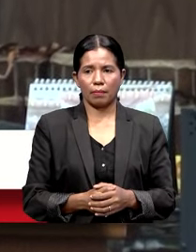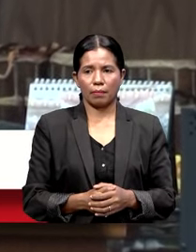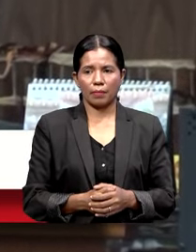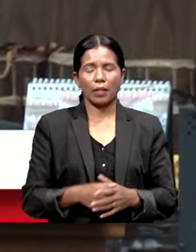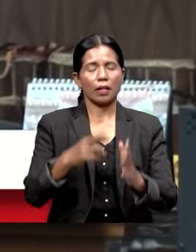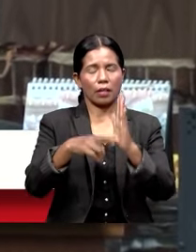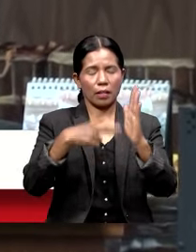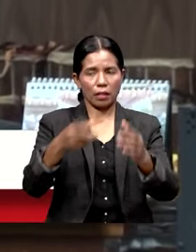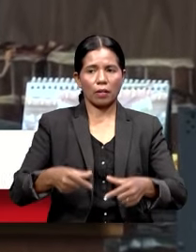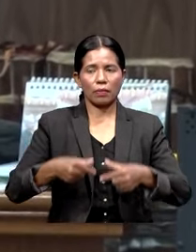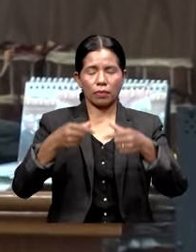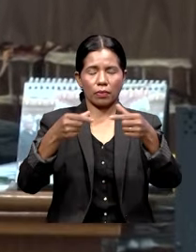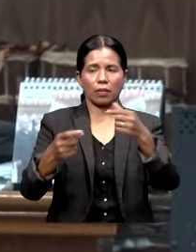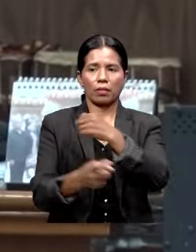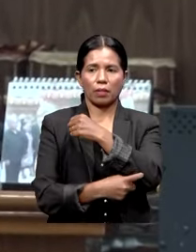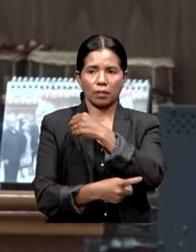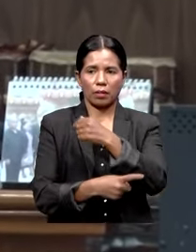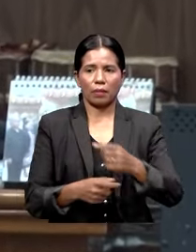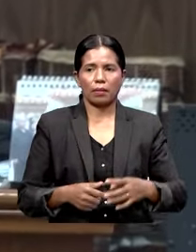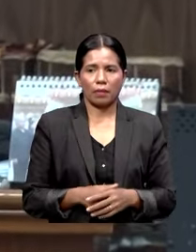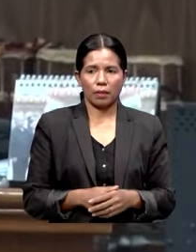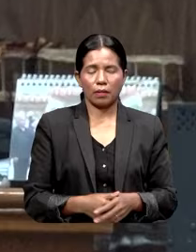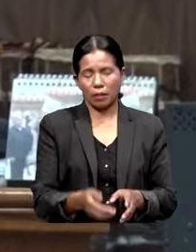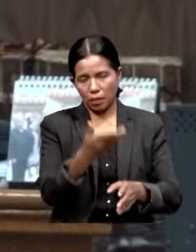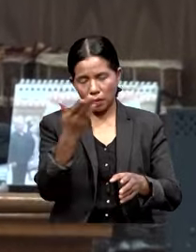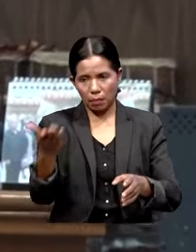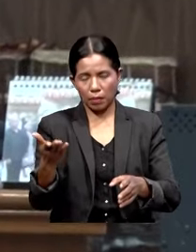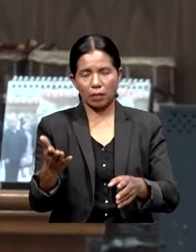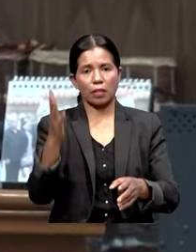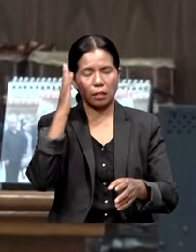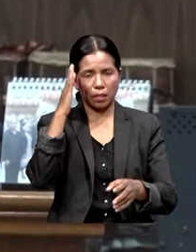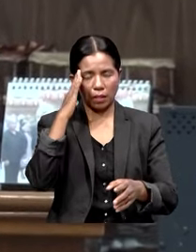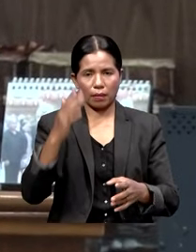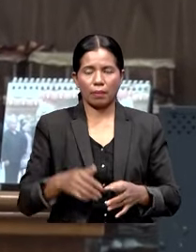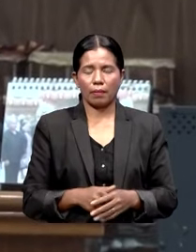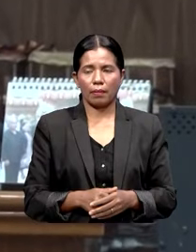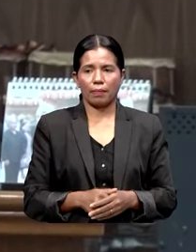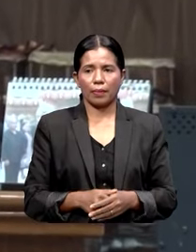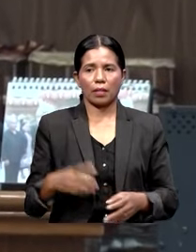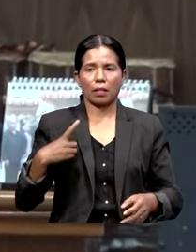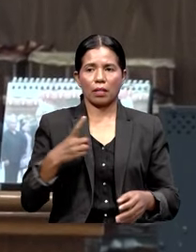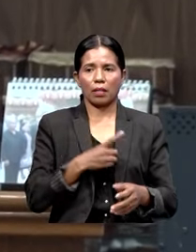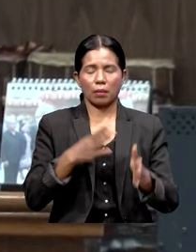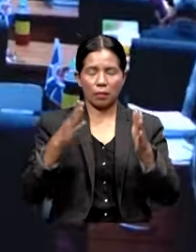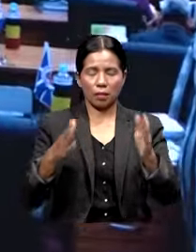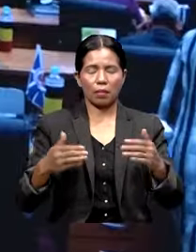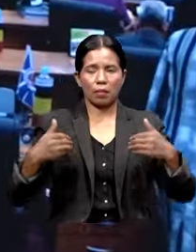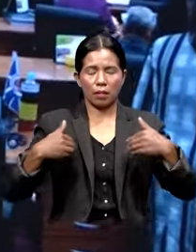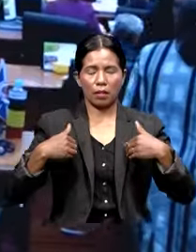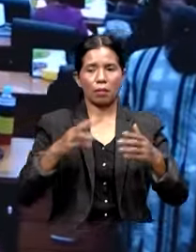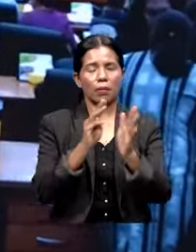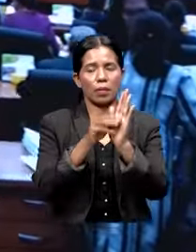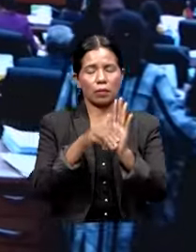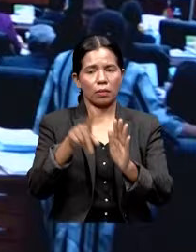Regimento for da lã de forçação. E tabot recorre. O seu deputado tem um minuto. O ponto